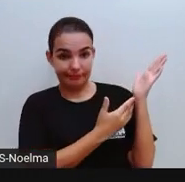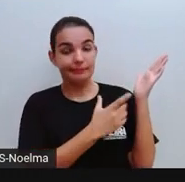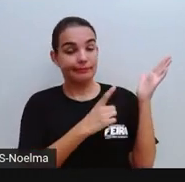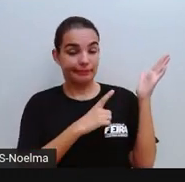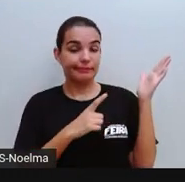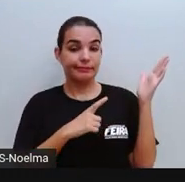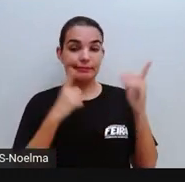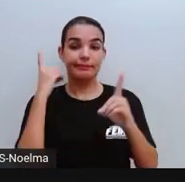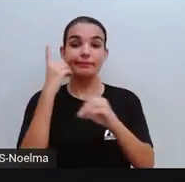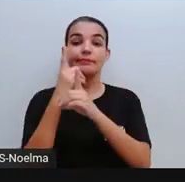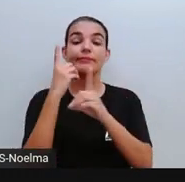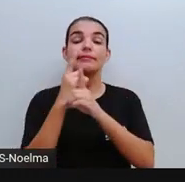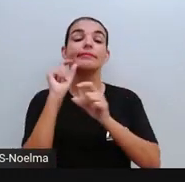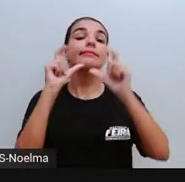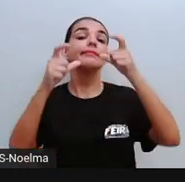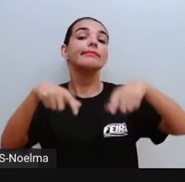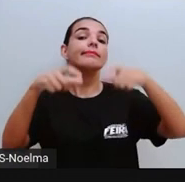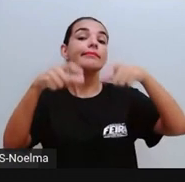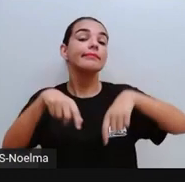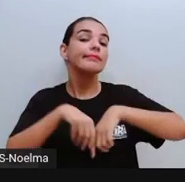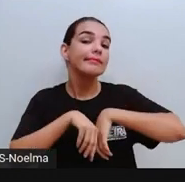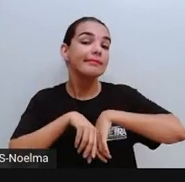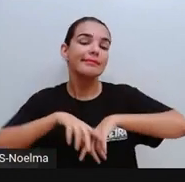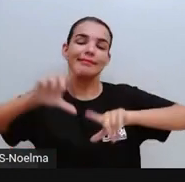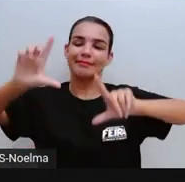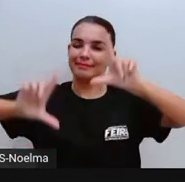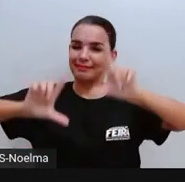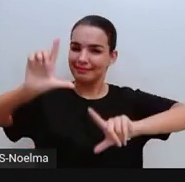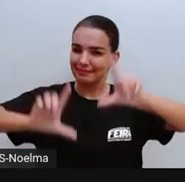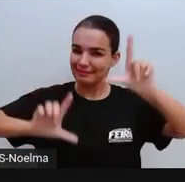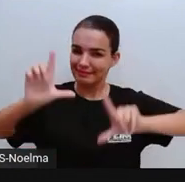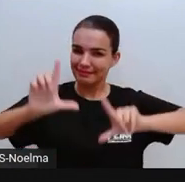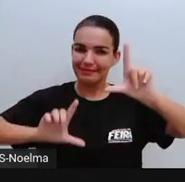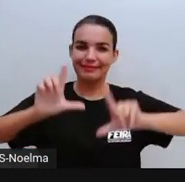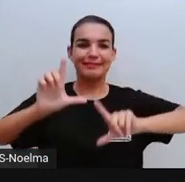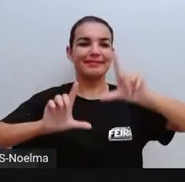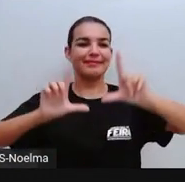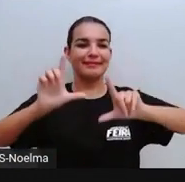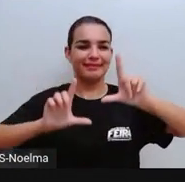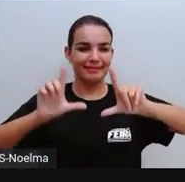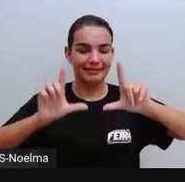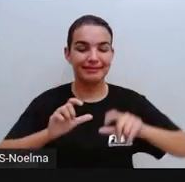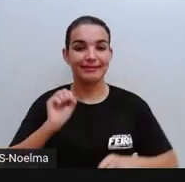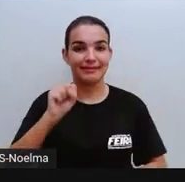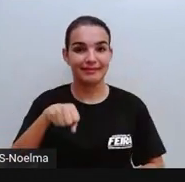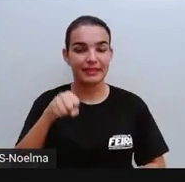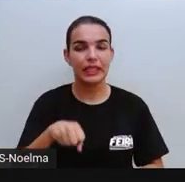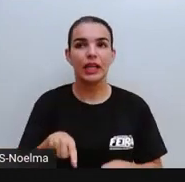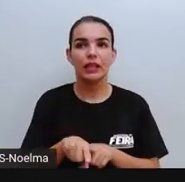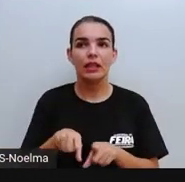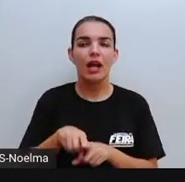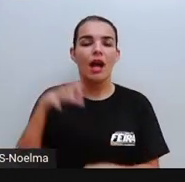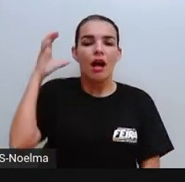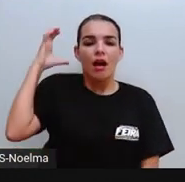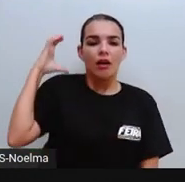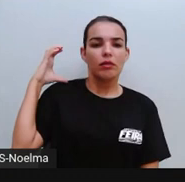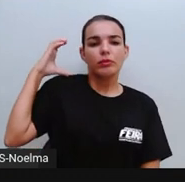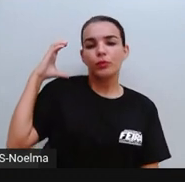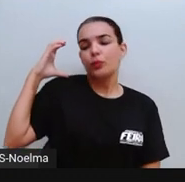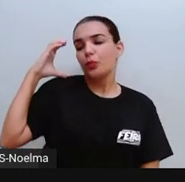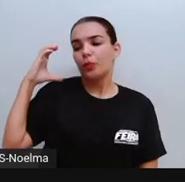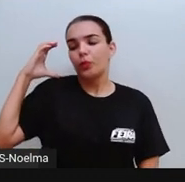texto que nós encontramos aí ó na televisão tá outro na rádio não